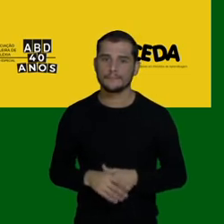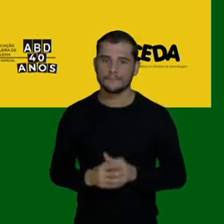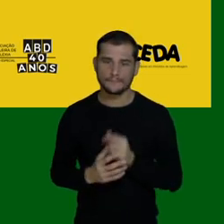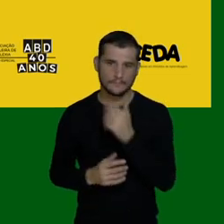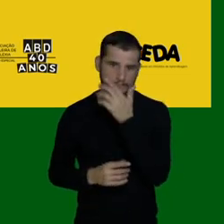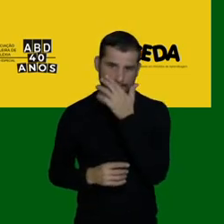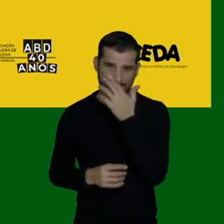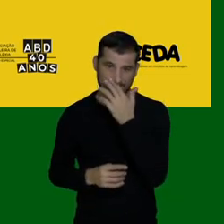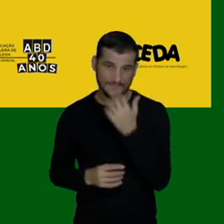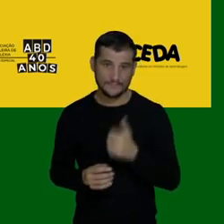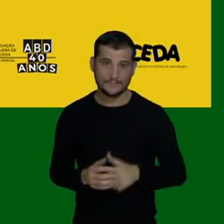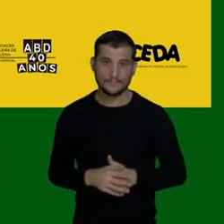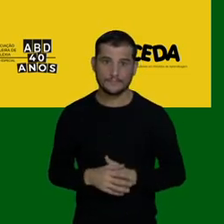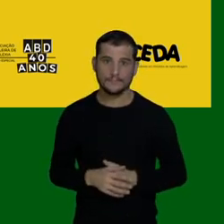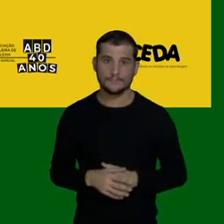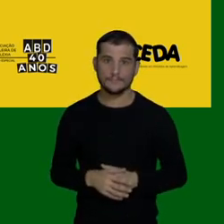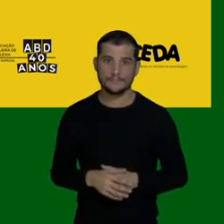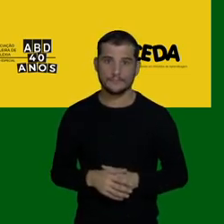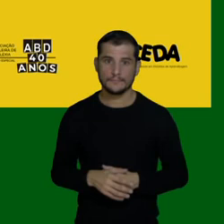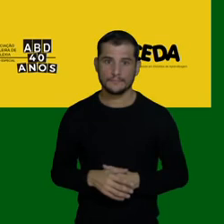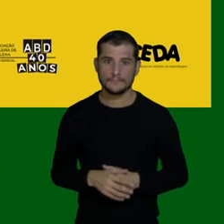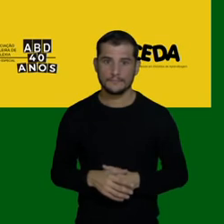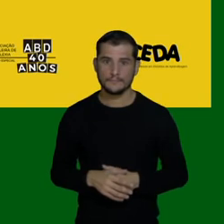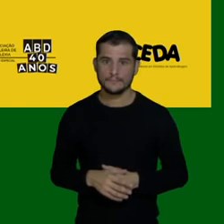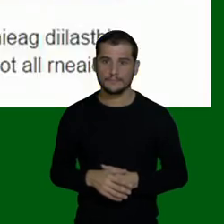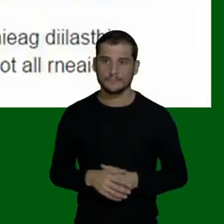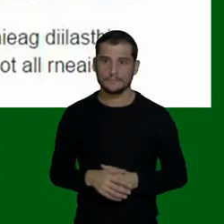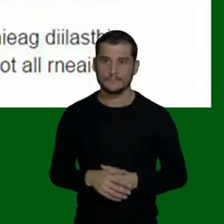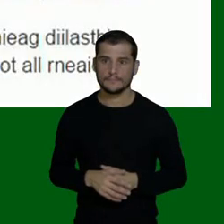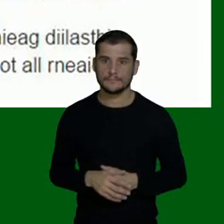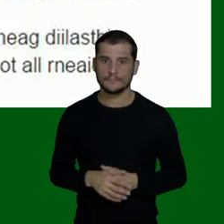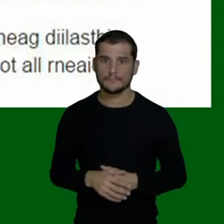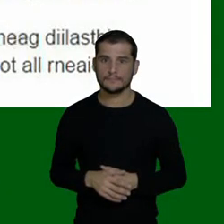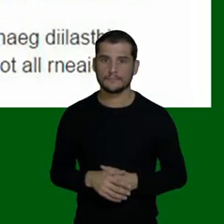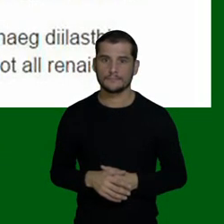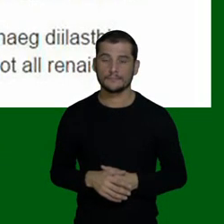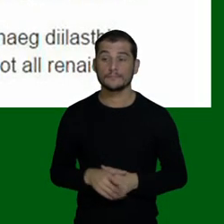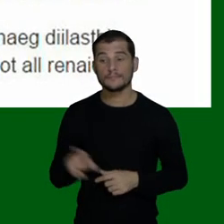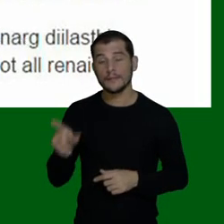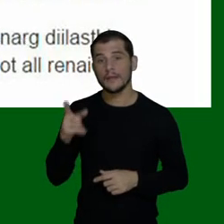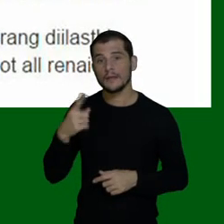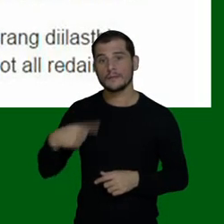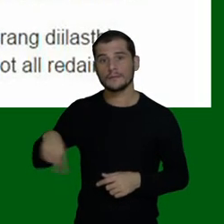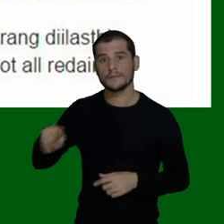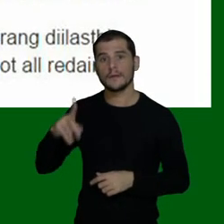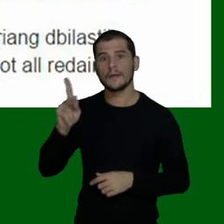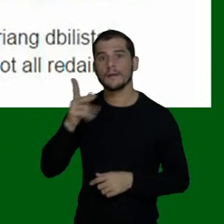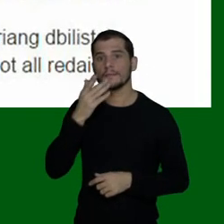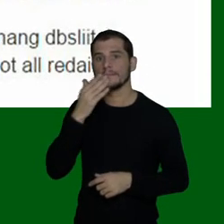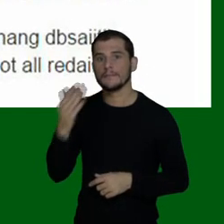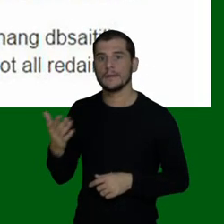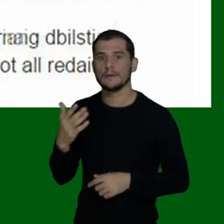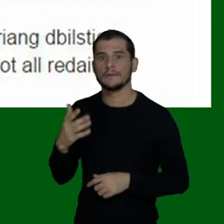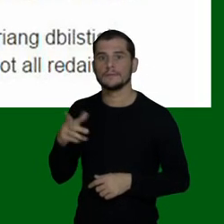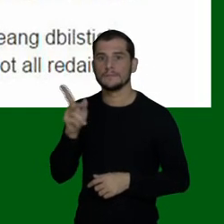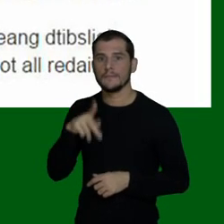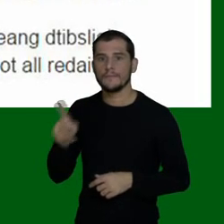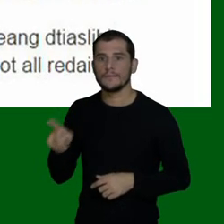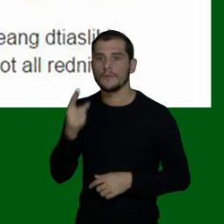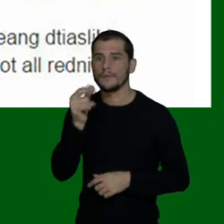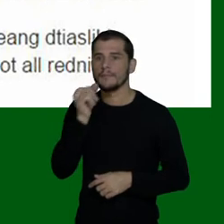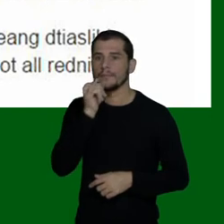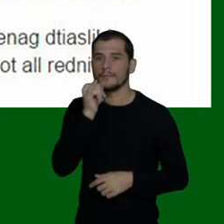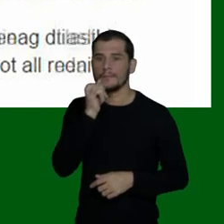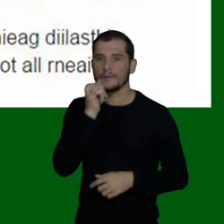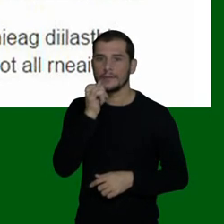né e a gente pede pros professores no submeter essas crianas Então aqui tem até um exemplo porque os os